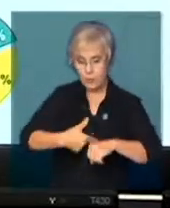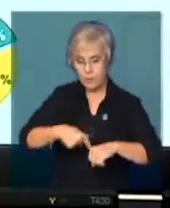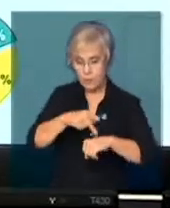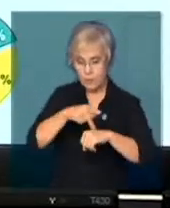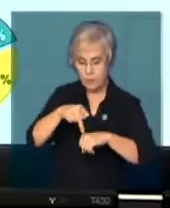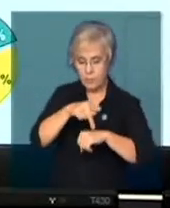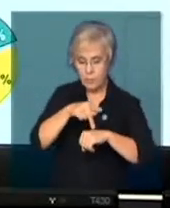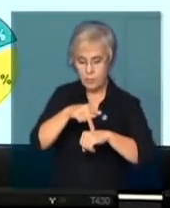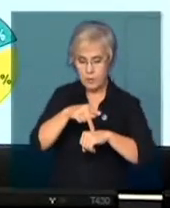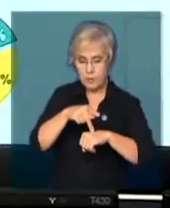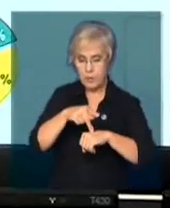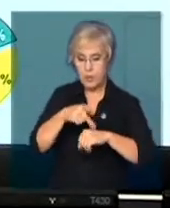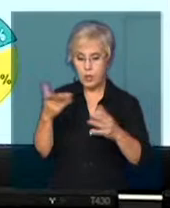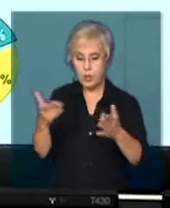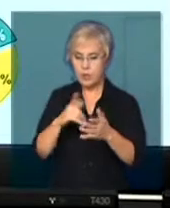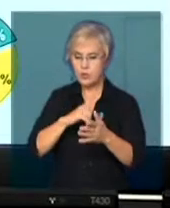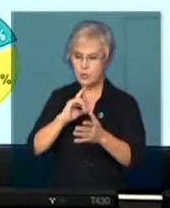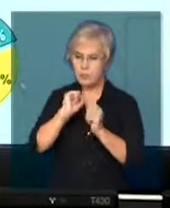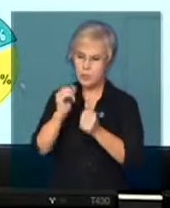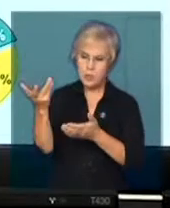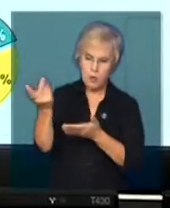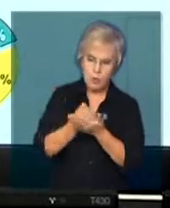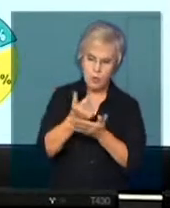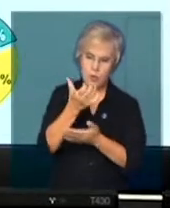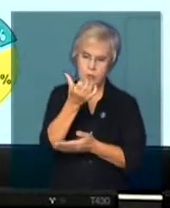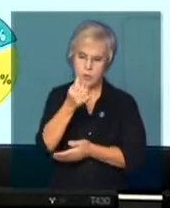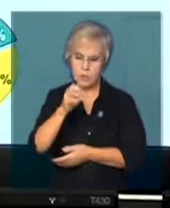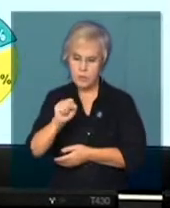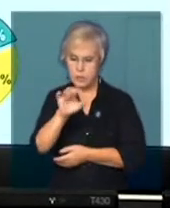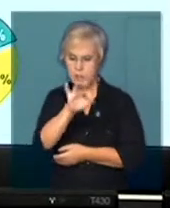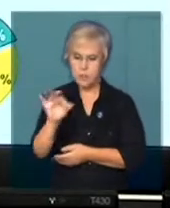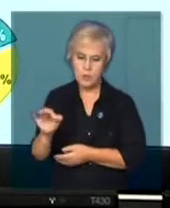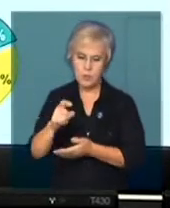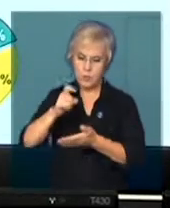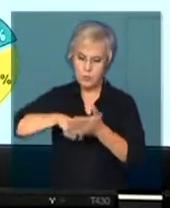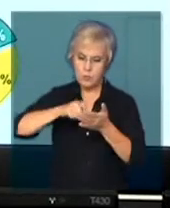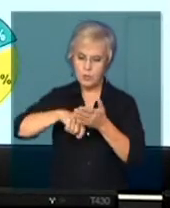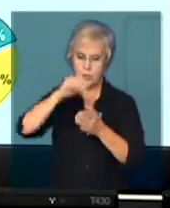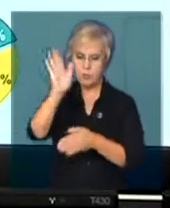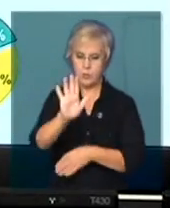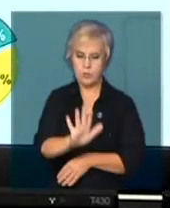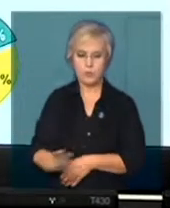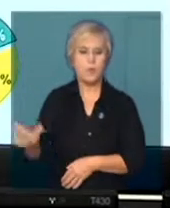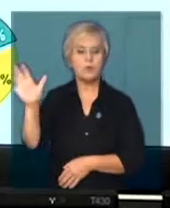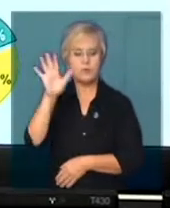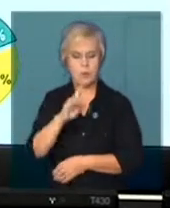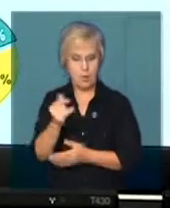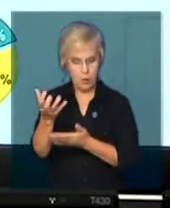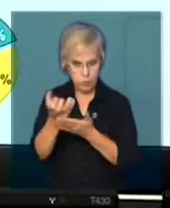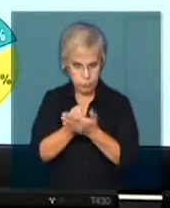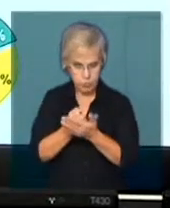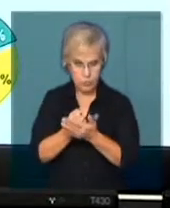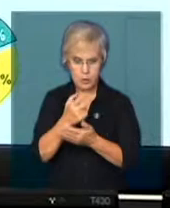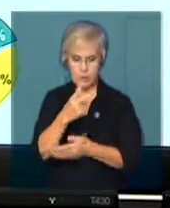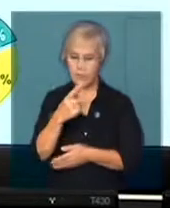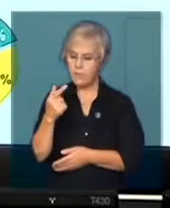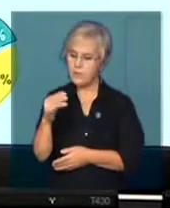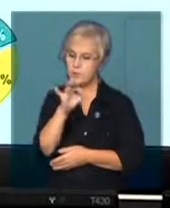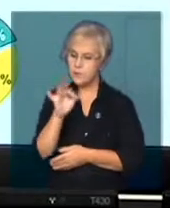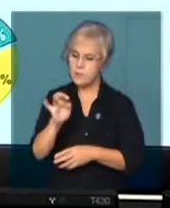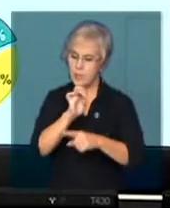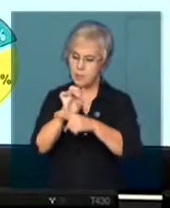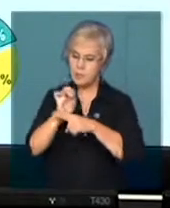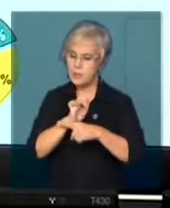que hoje tem o poder de arrecadar aproximadamente 68% do tributo nacional, 27% por conta dos